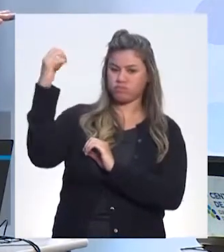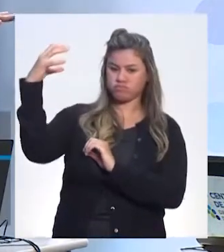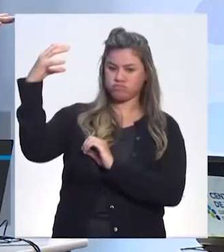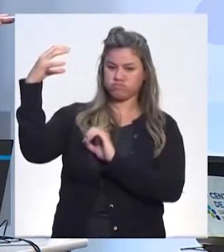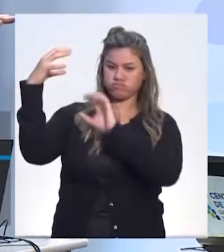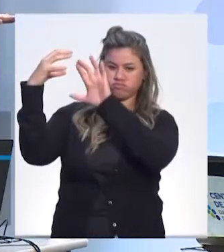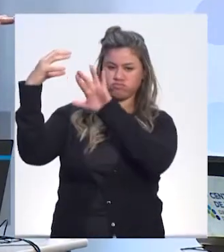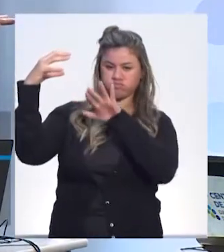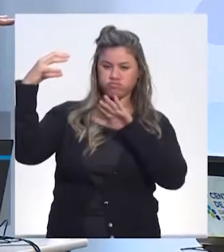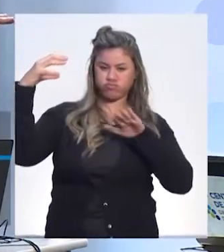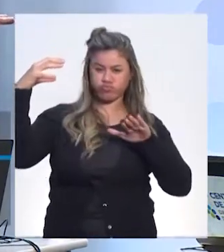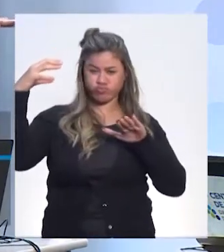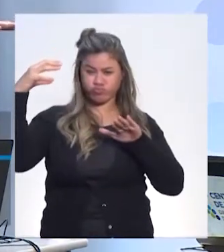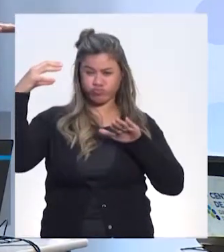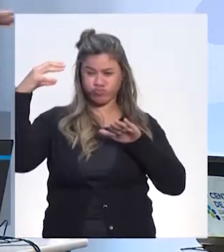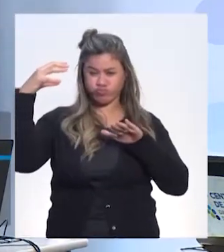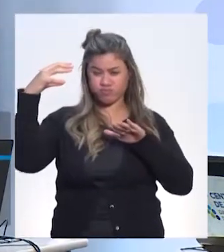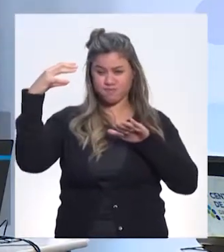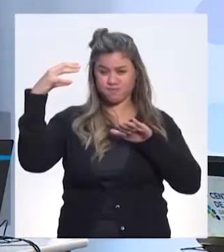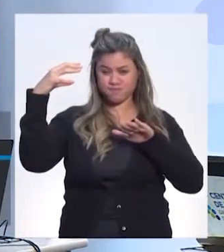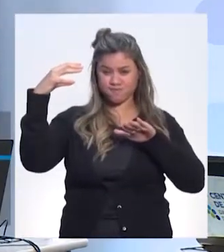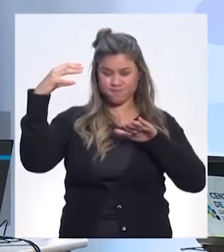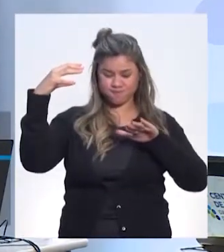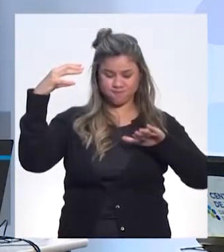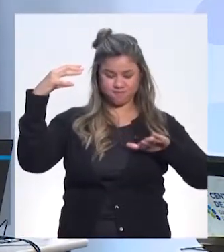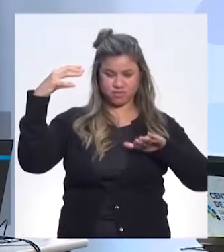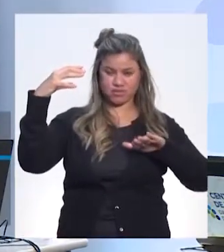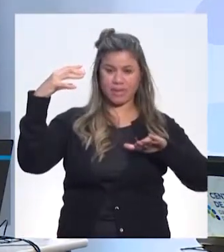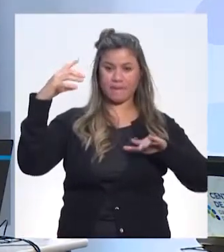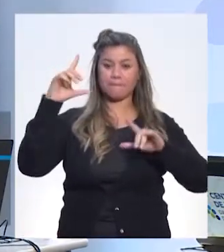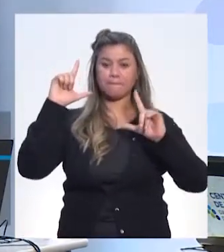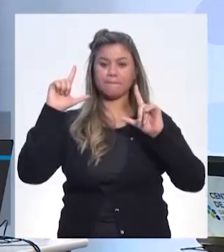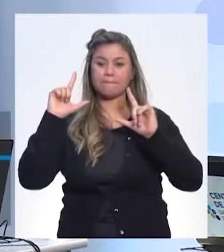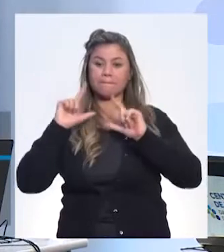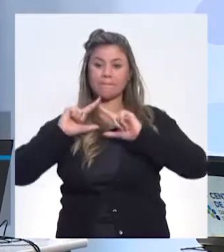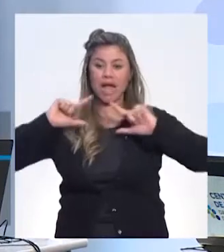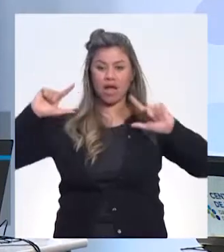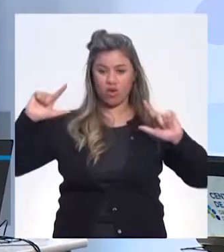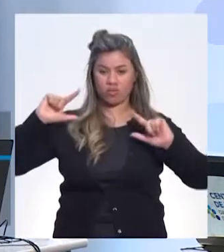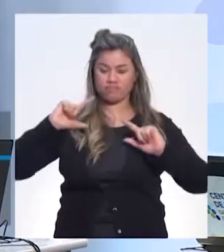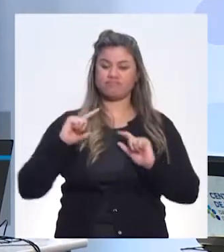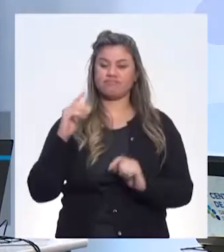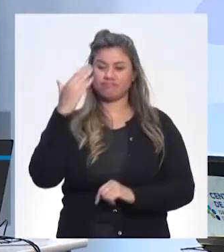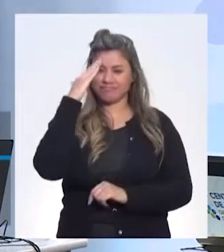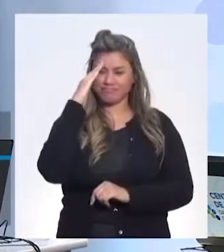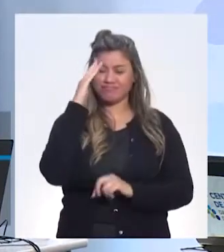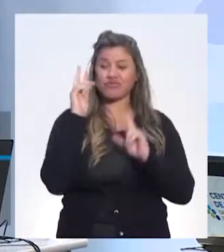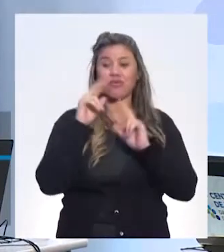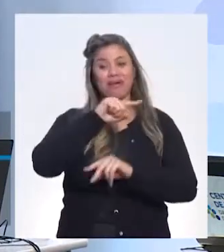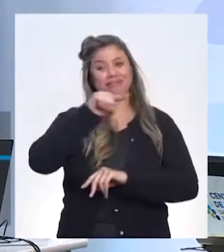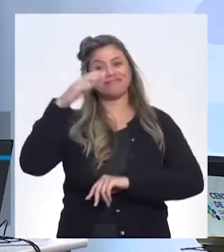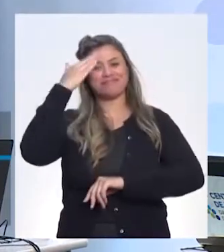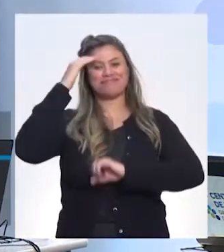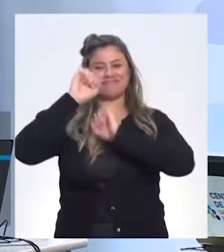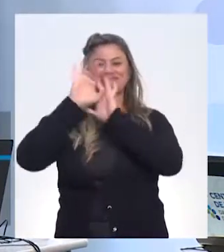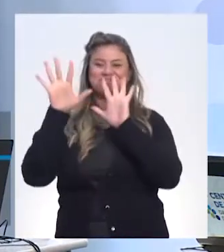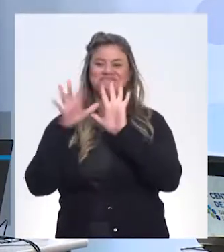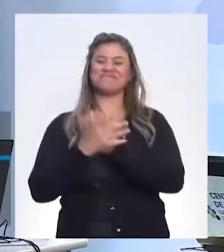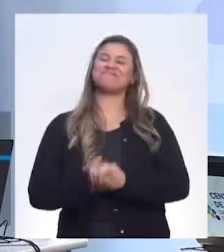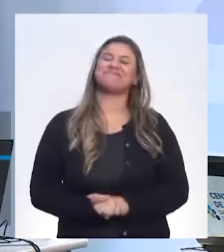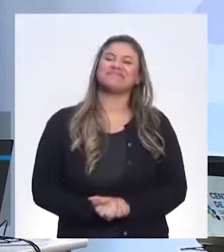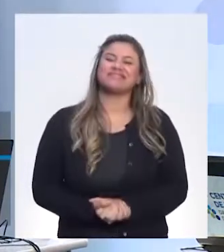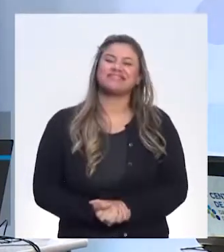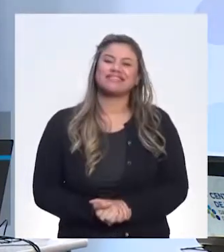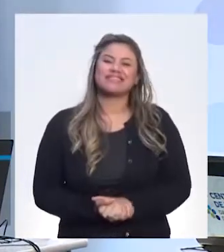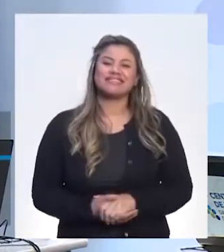sombra vai ser bem maior do que no verão, certo? Espero que vocês tenham entendido isso. Bom,